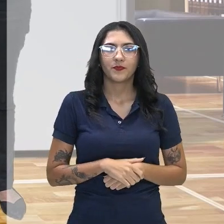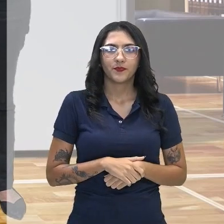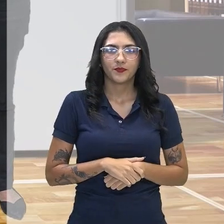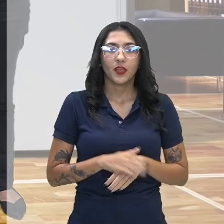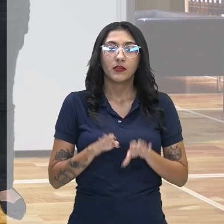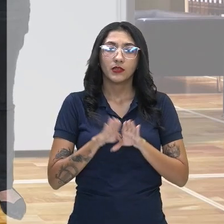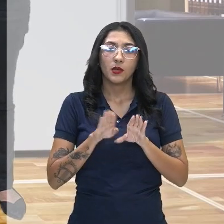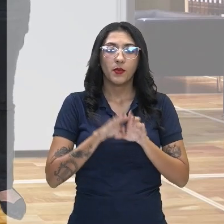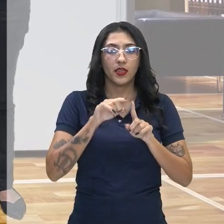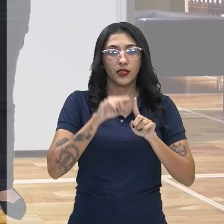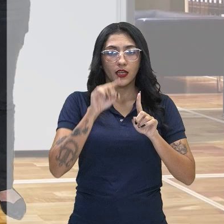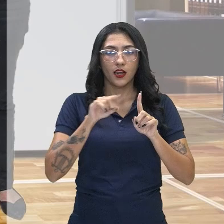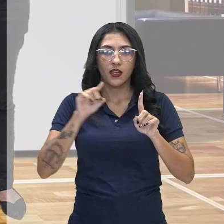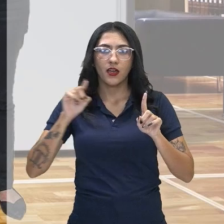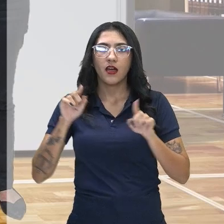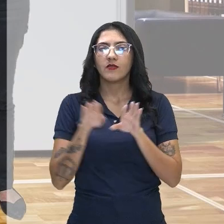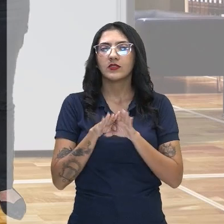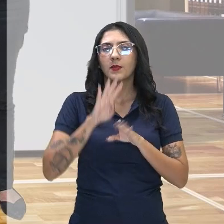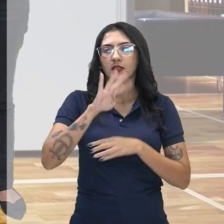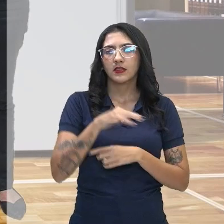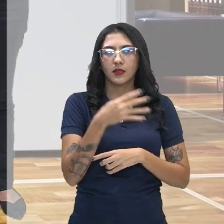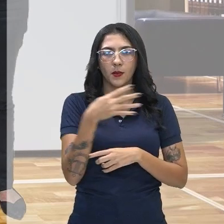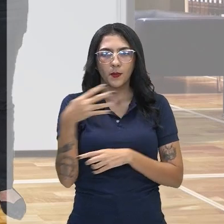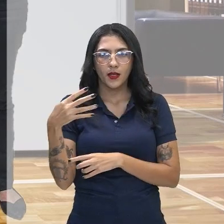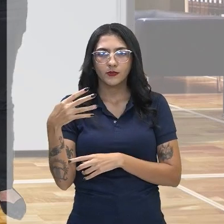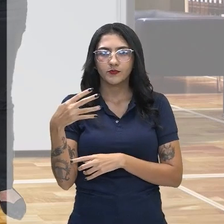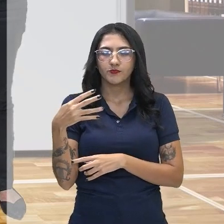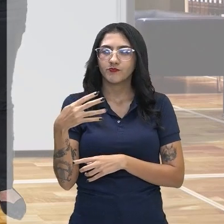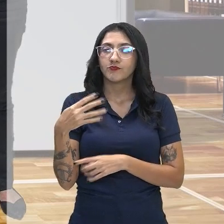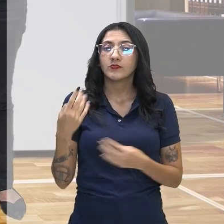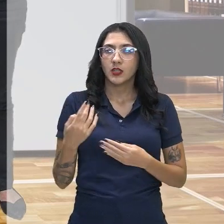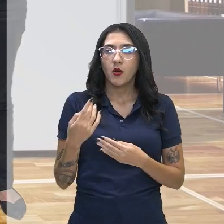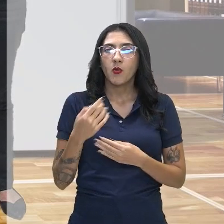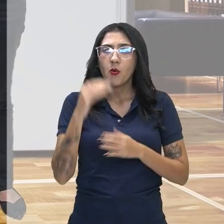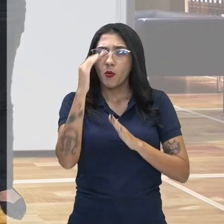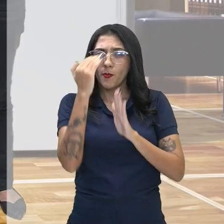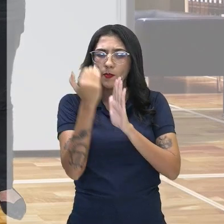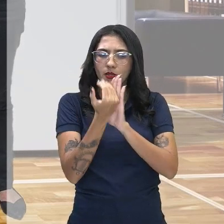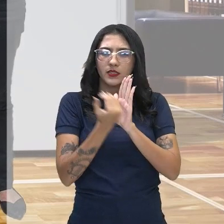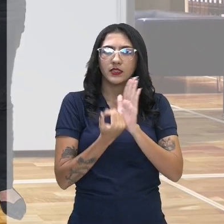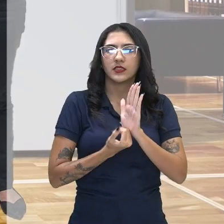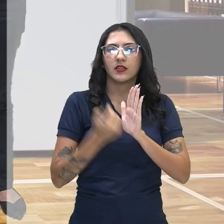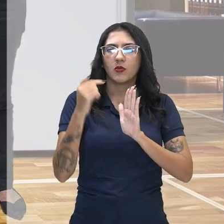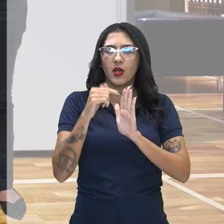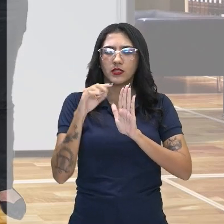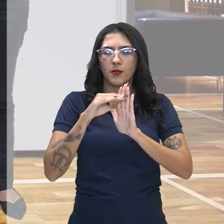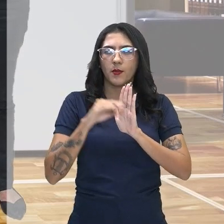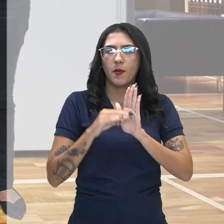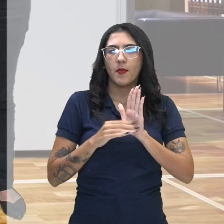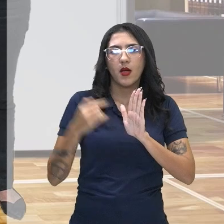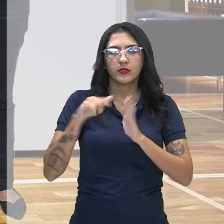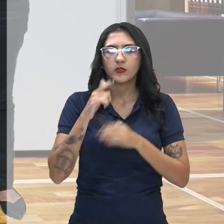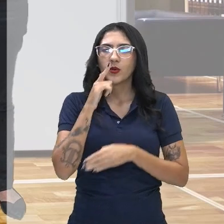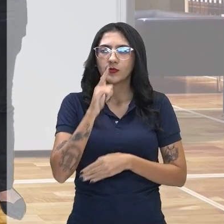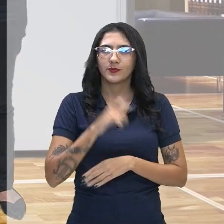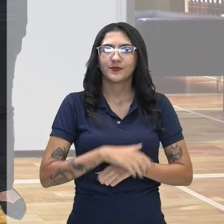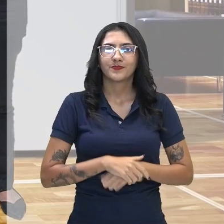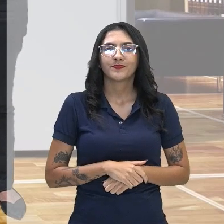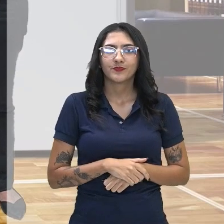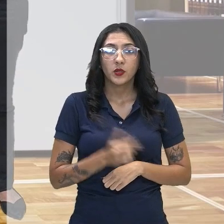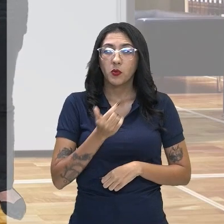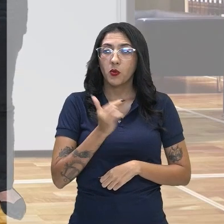os gráficos e tabelas. Então, segue essas dicas, não é? Quando você for utilizar essa estratégia. Temos